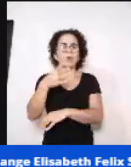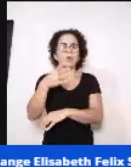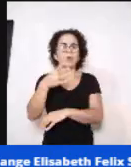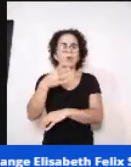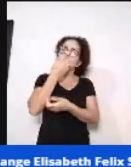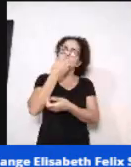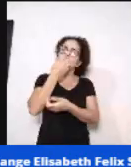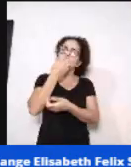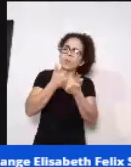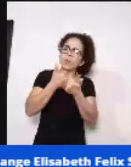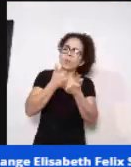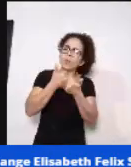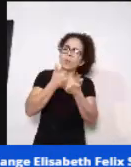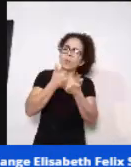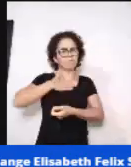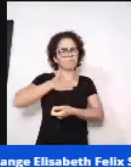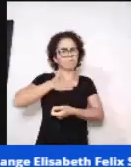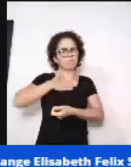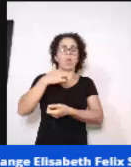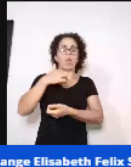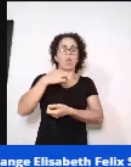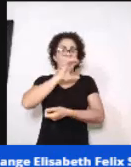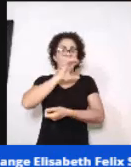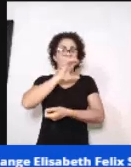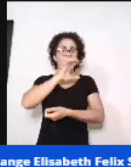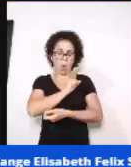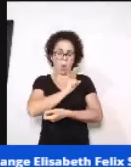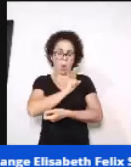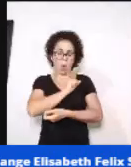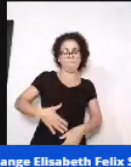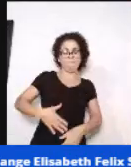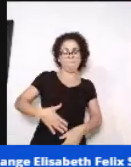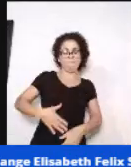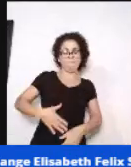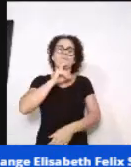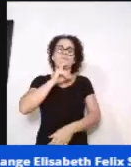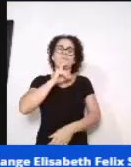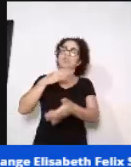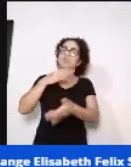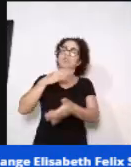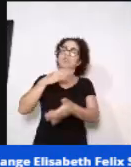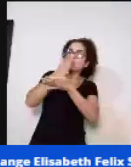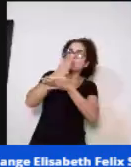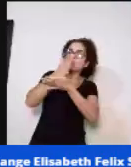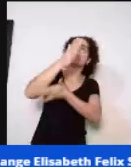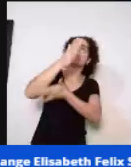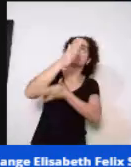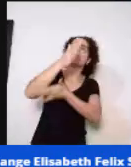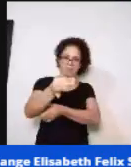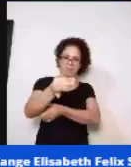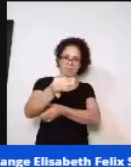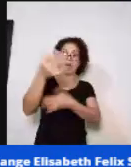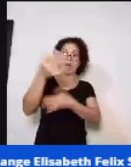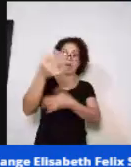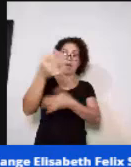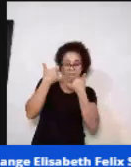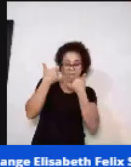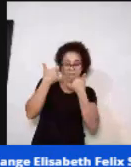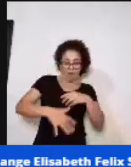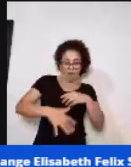Então eu gosto desse frio na barriga porque ele me diz que eu estou no caminho certo. Esse frio na barriga está me dizendo que vale a